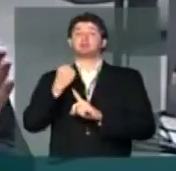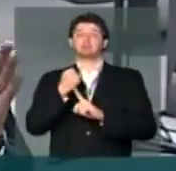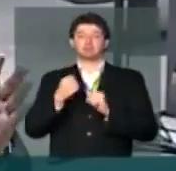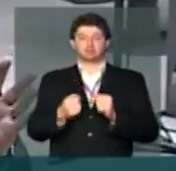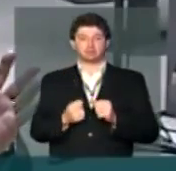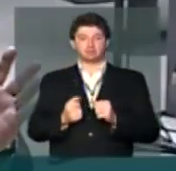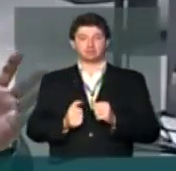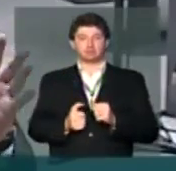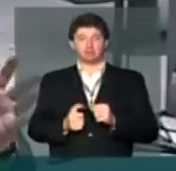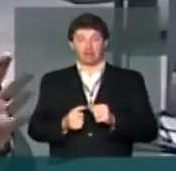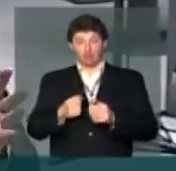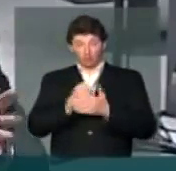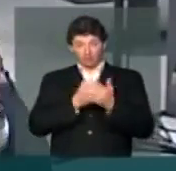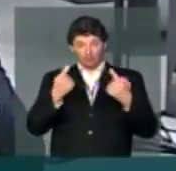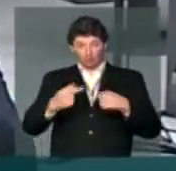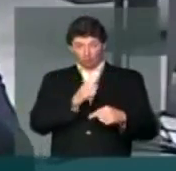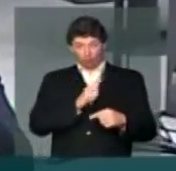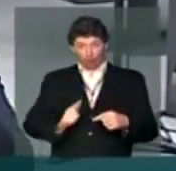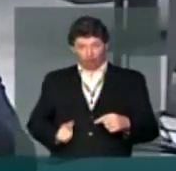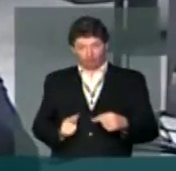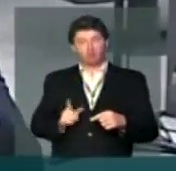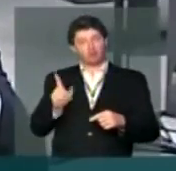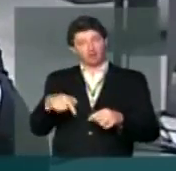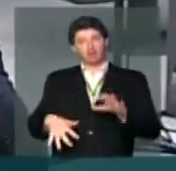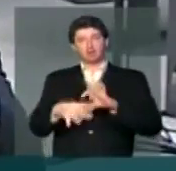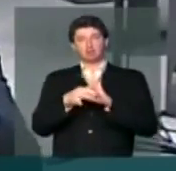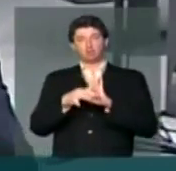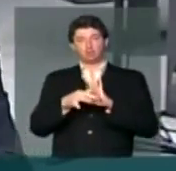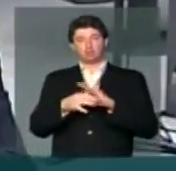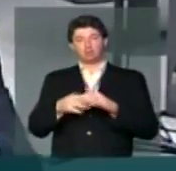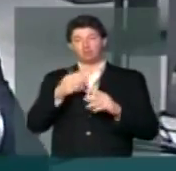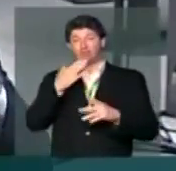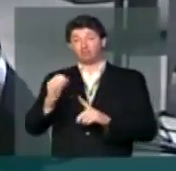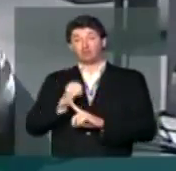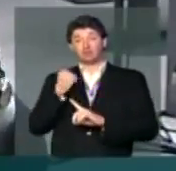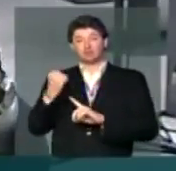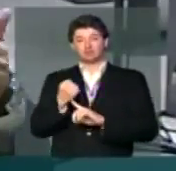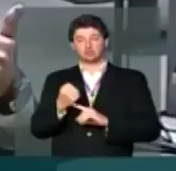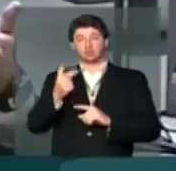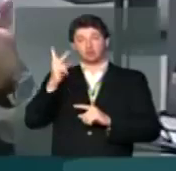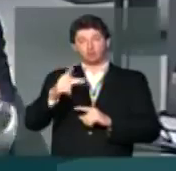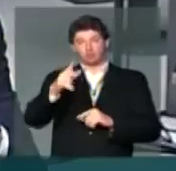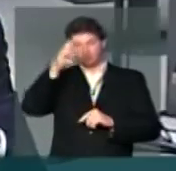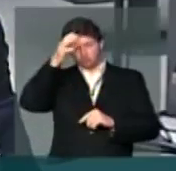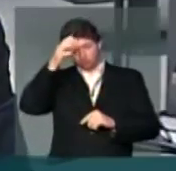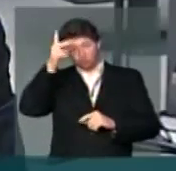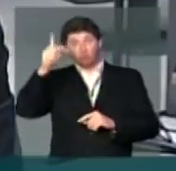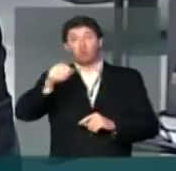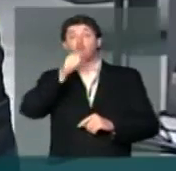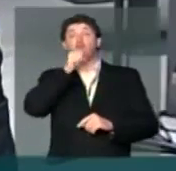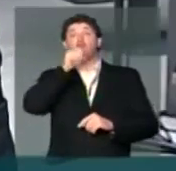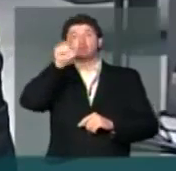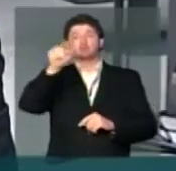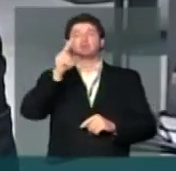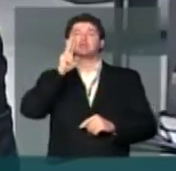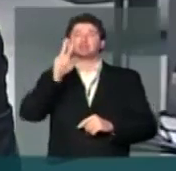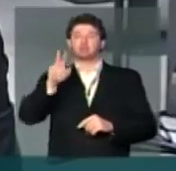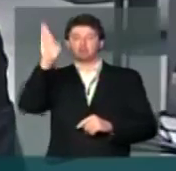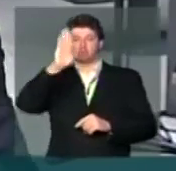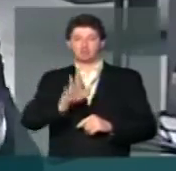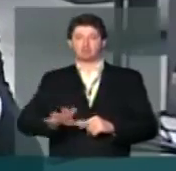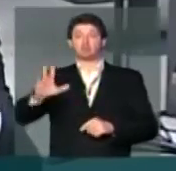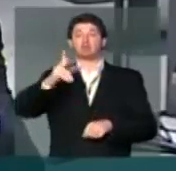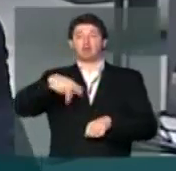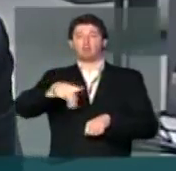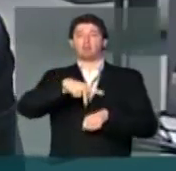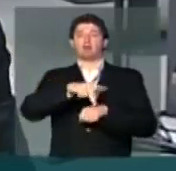é estar ao lado das pessoas de bem que, assim como seu avô, assim como seu tio, viam, como nós vemos, nesse Brasil, uma